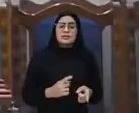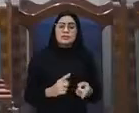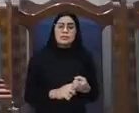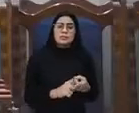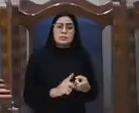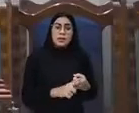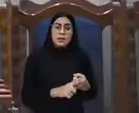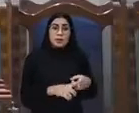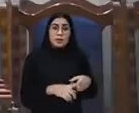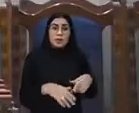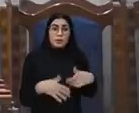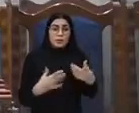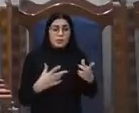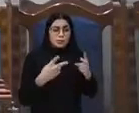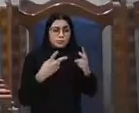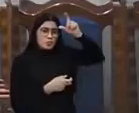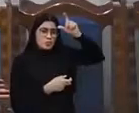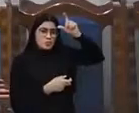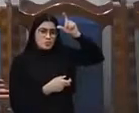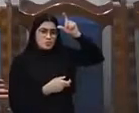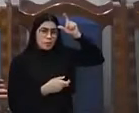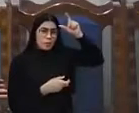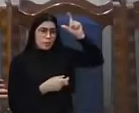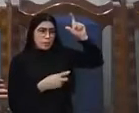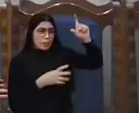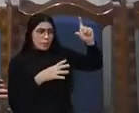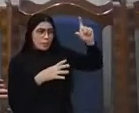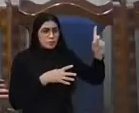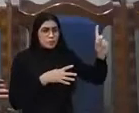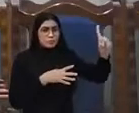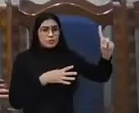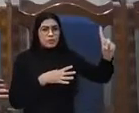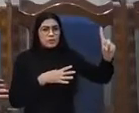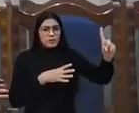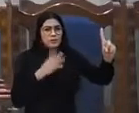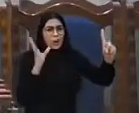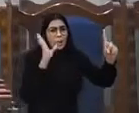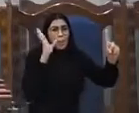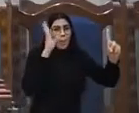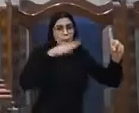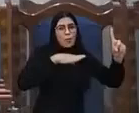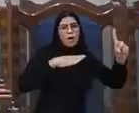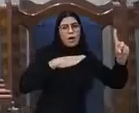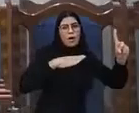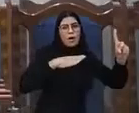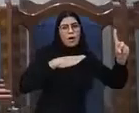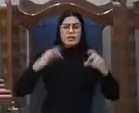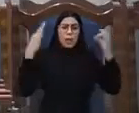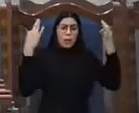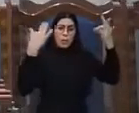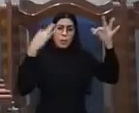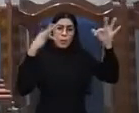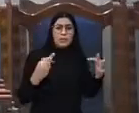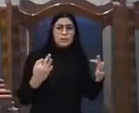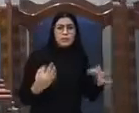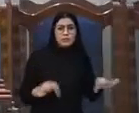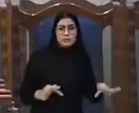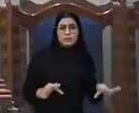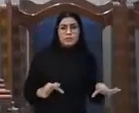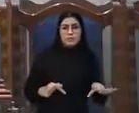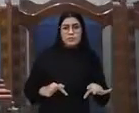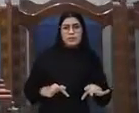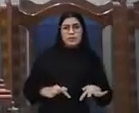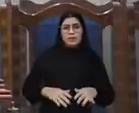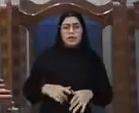da feitiçaria, da macumbaria. Quando a gente tem um Deus tão grande, tão forte, tão poderoso, homem, abra os olhos, abra